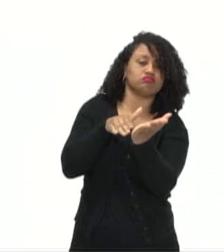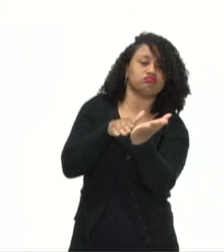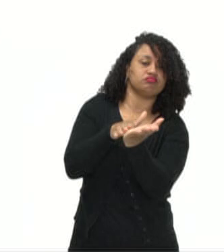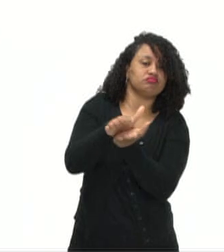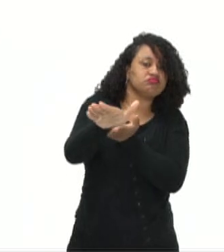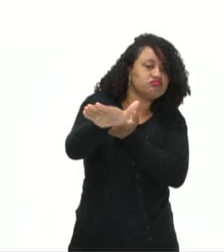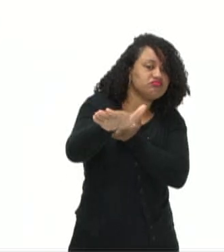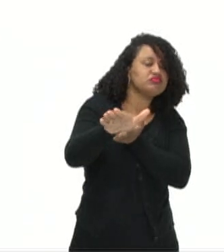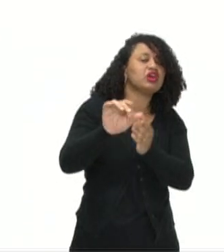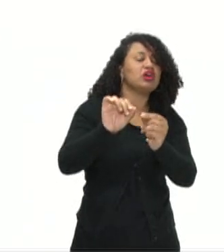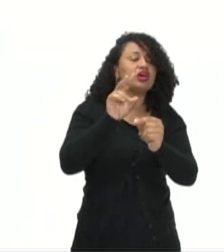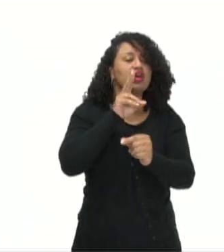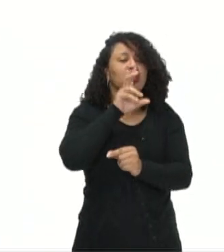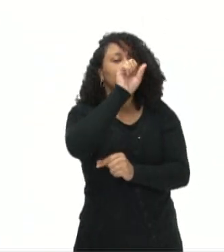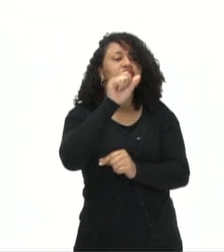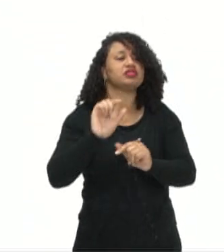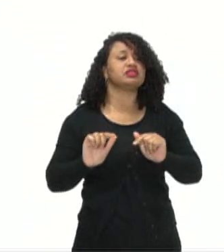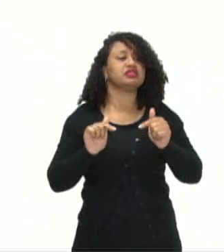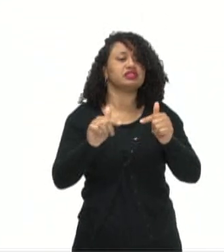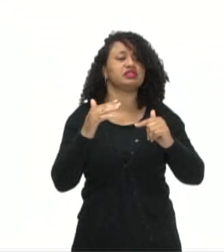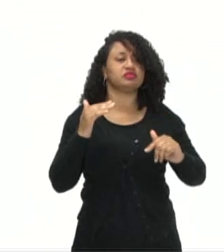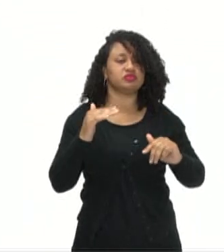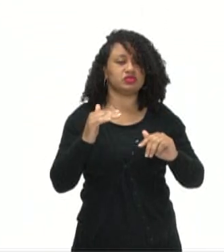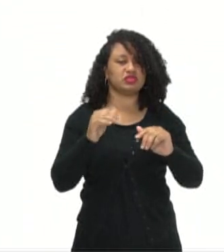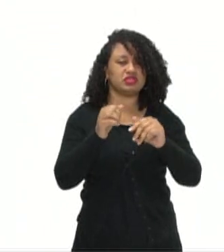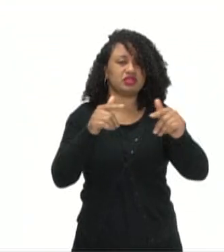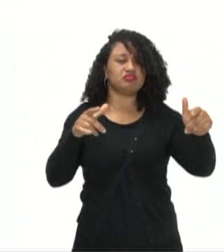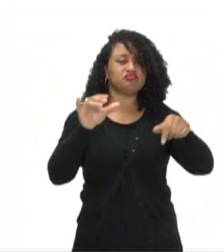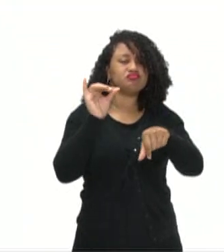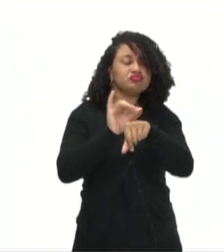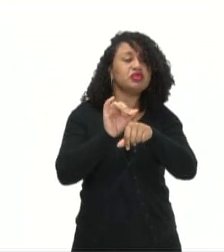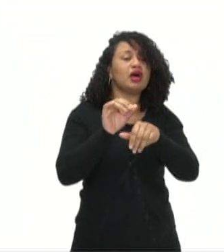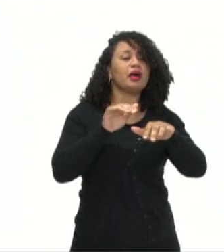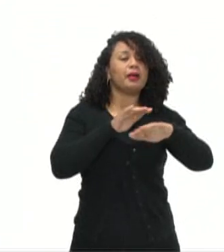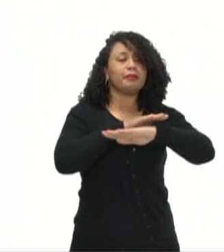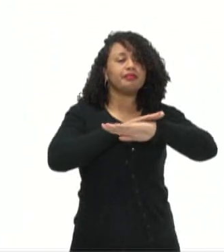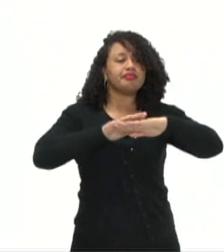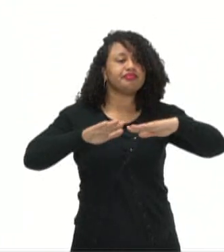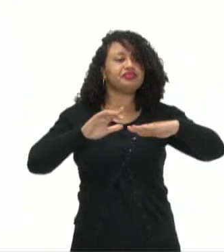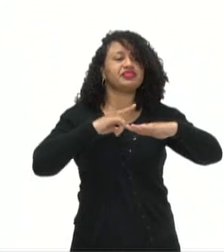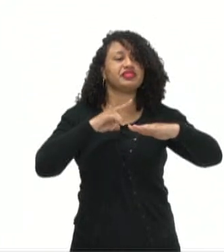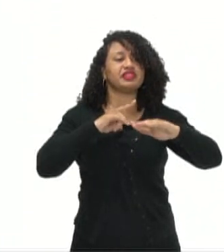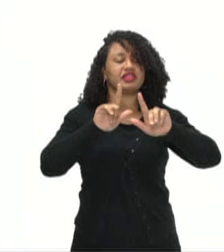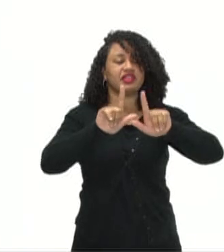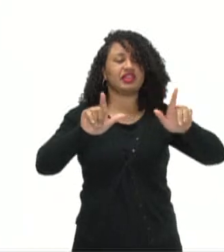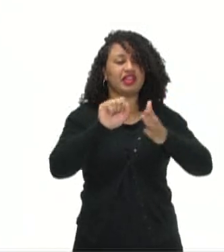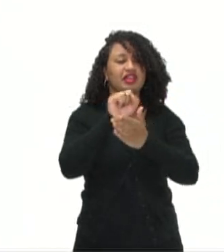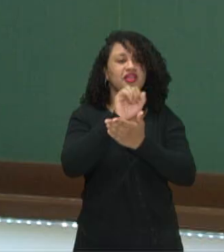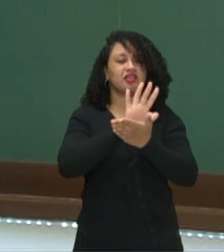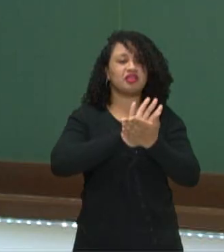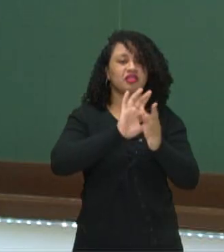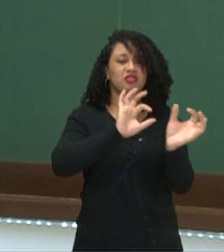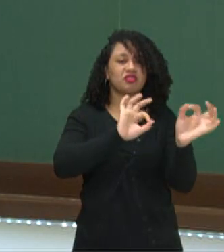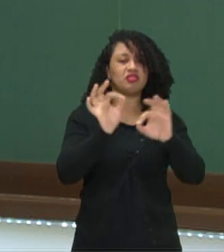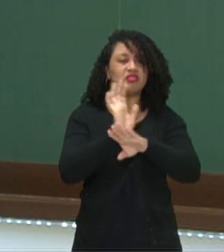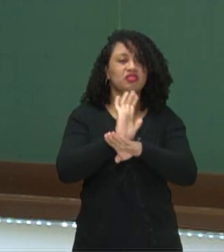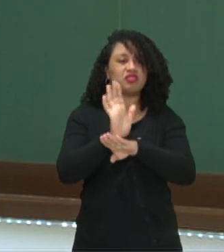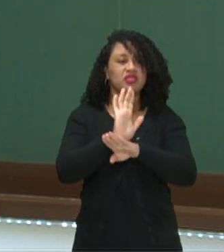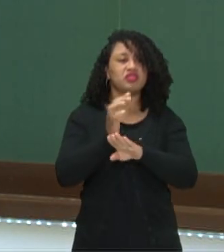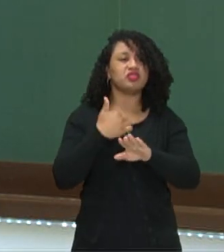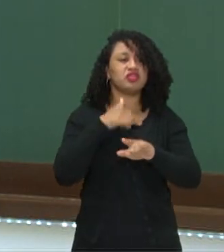força de aplicação sobre o corpo, sendo paralela à superfície. Nós temos aqui um GIF, né, animado, por exemplo, um